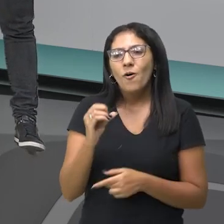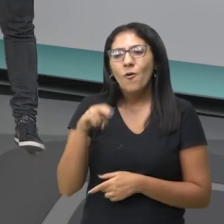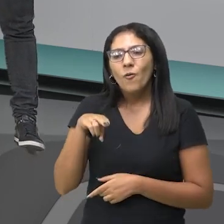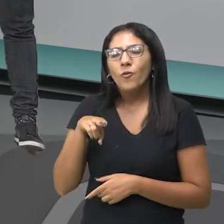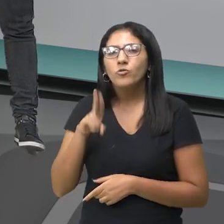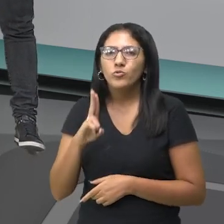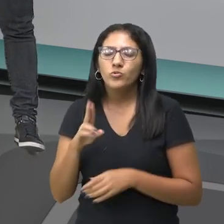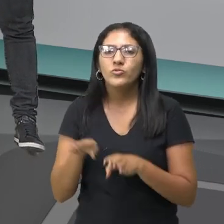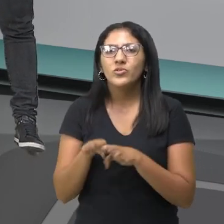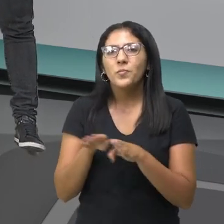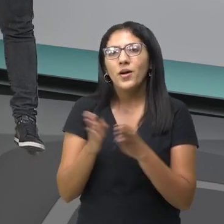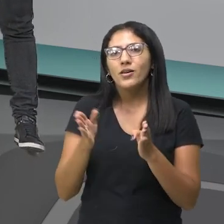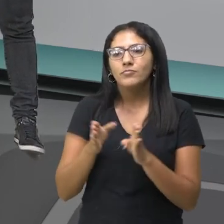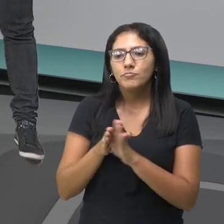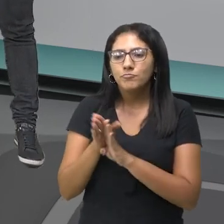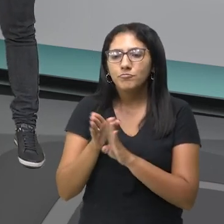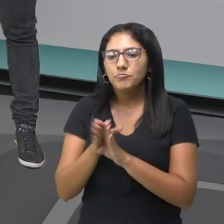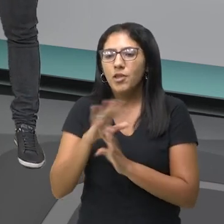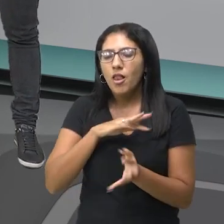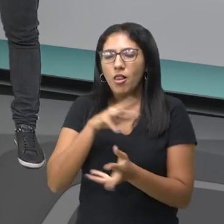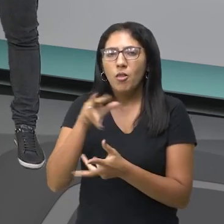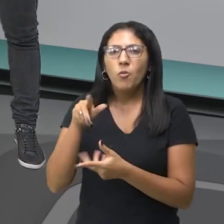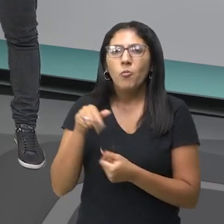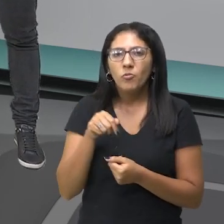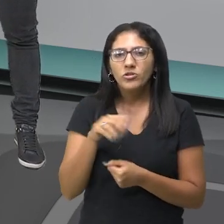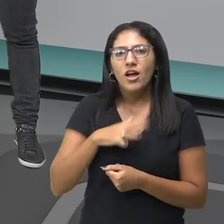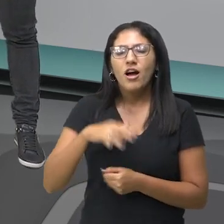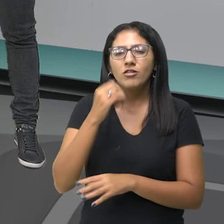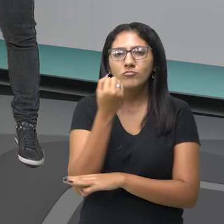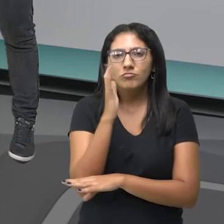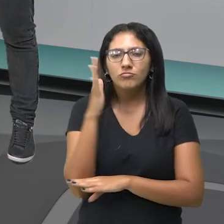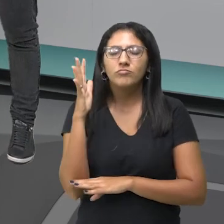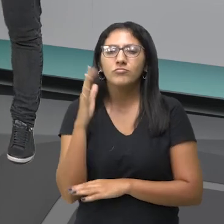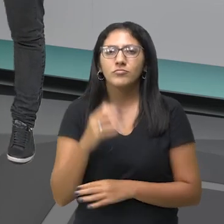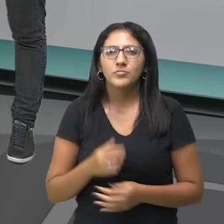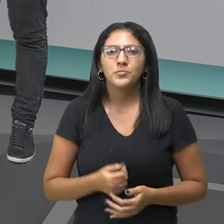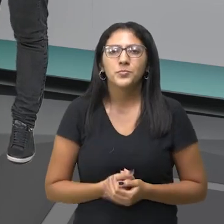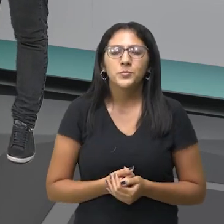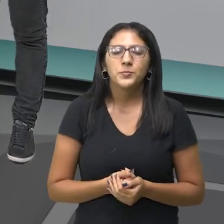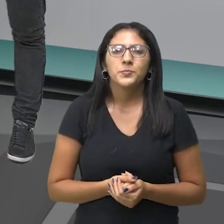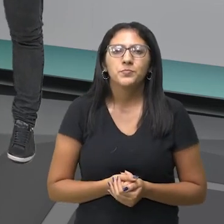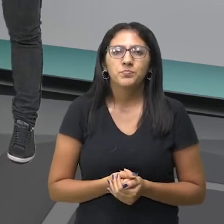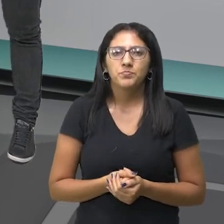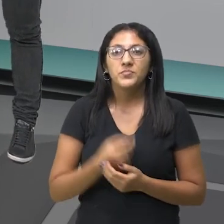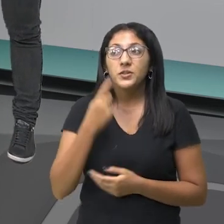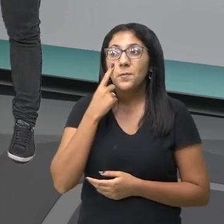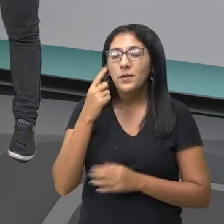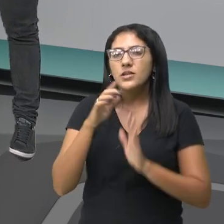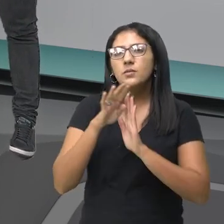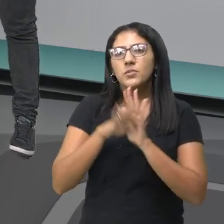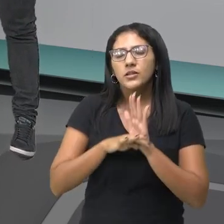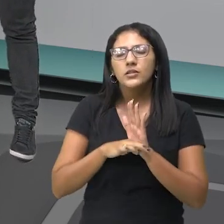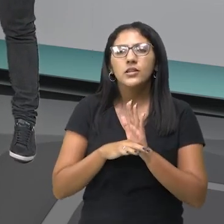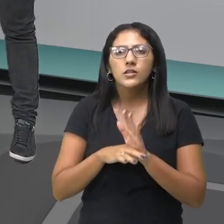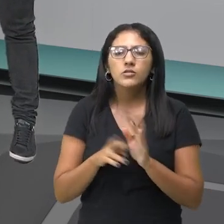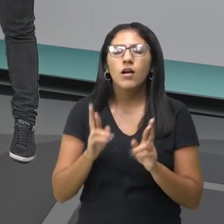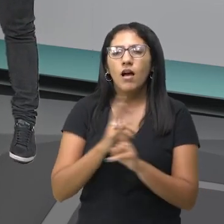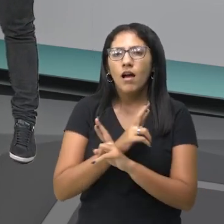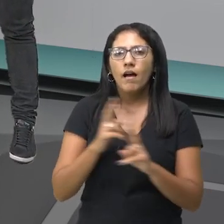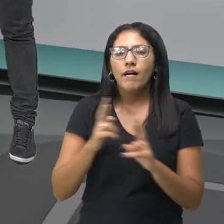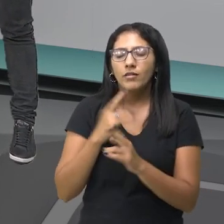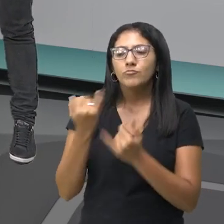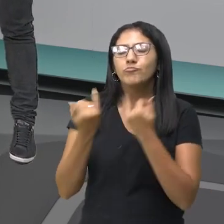para ajudar o mundo, o meio ambiente e lidar com problemas que enfrentamos hoje. Observe que é um outro tipo de hipertexto que traz